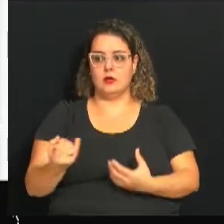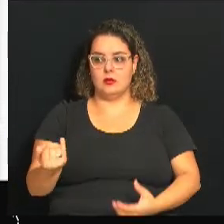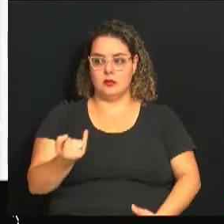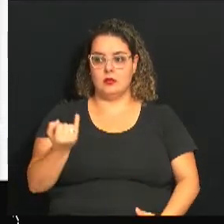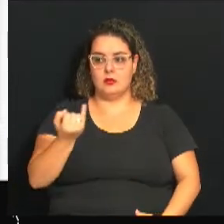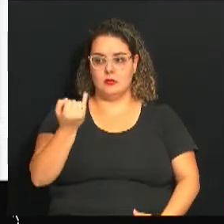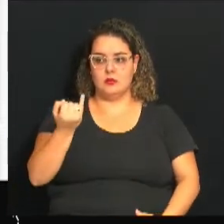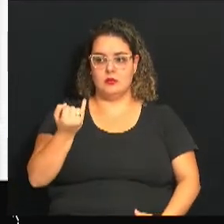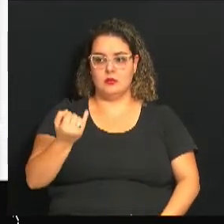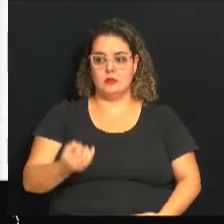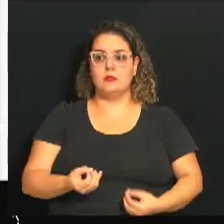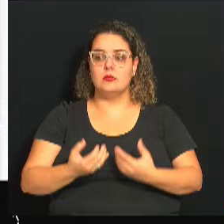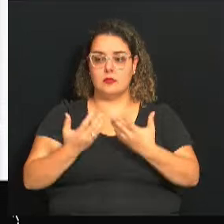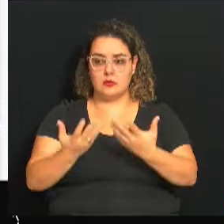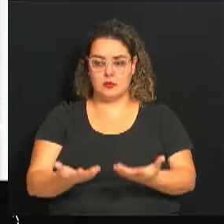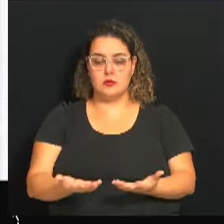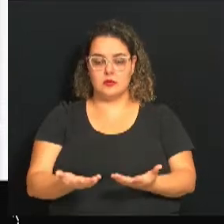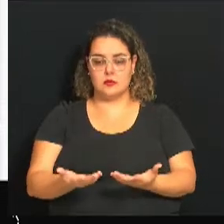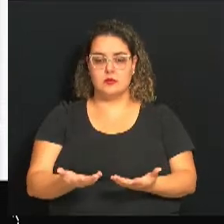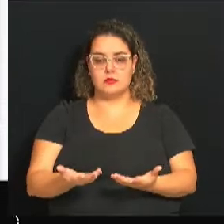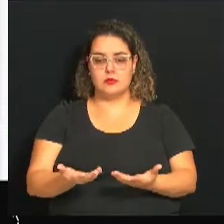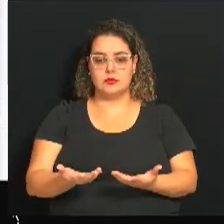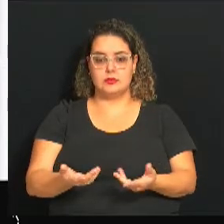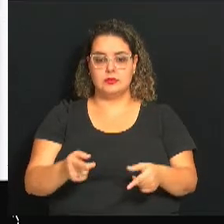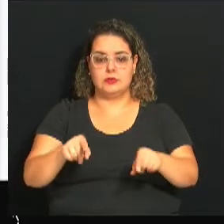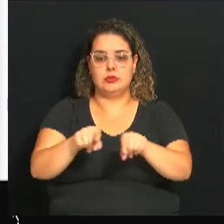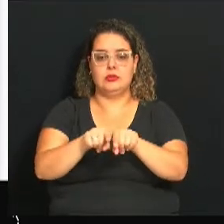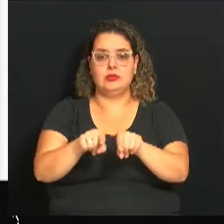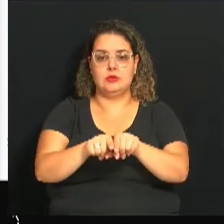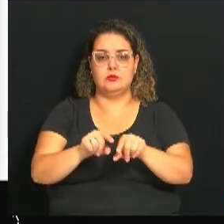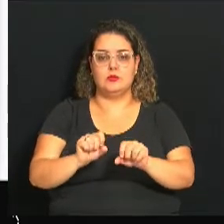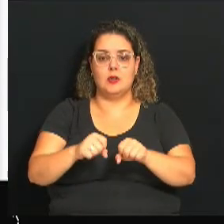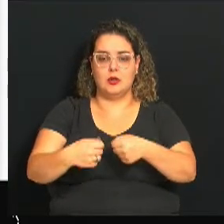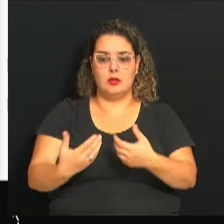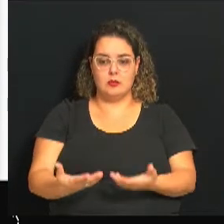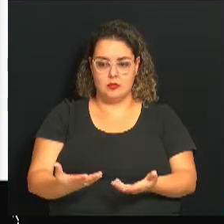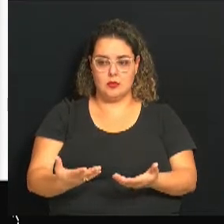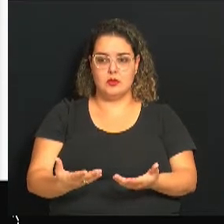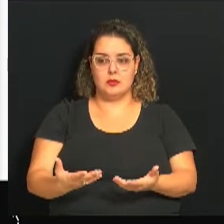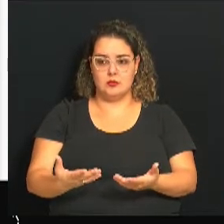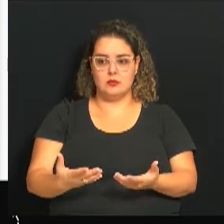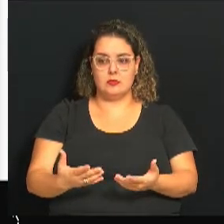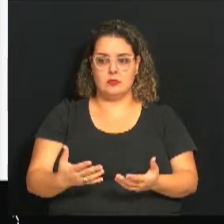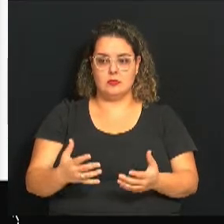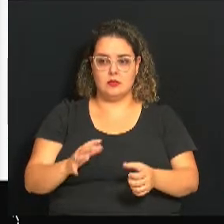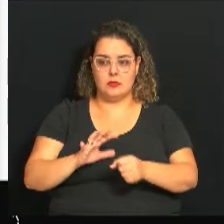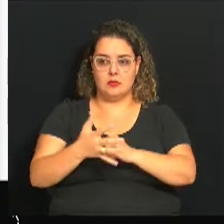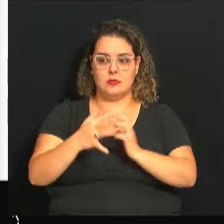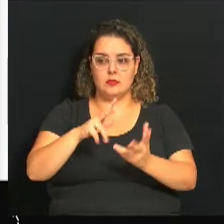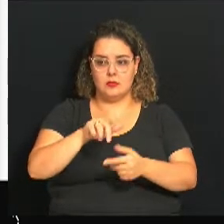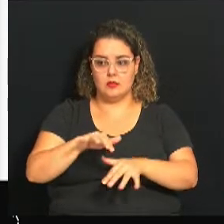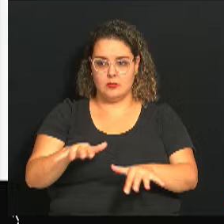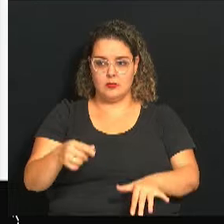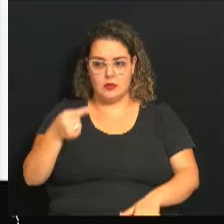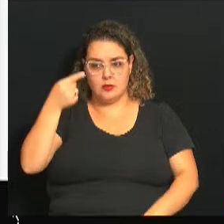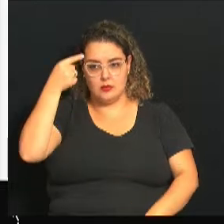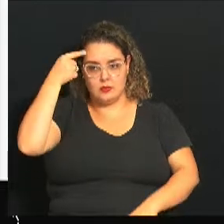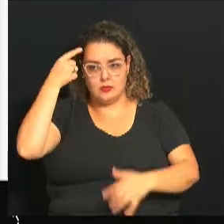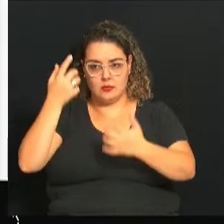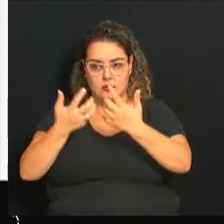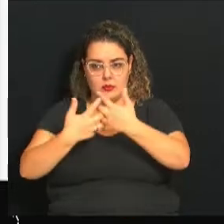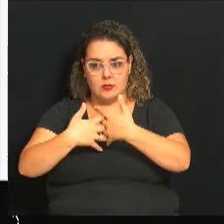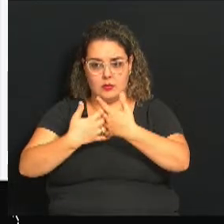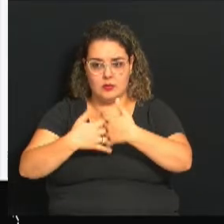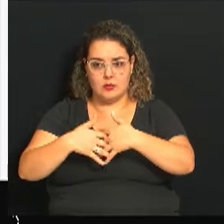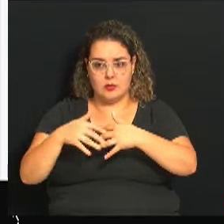trazer isso, né, e que isso se deu também intensificado pela pandemia. E é importante a gente pensar como